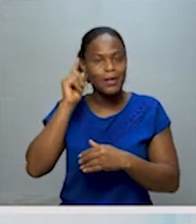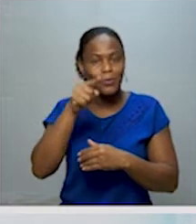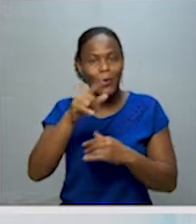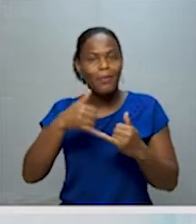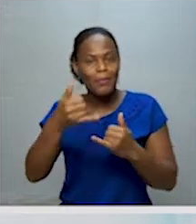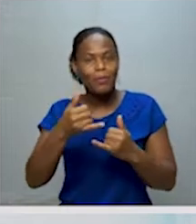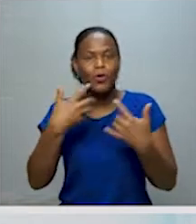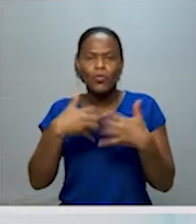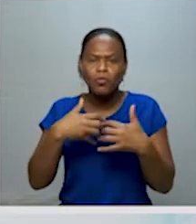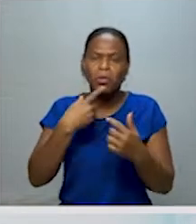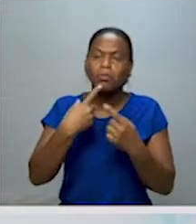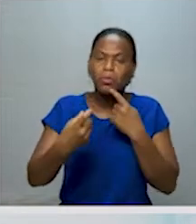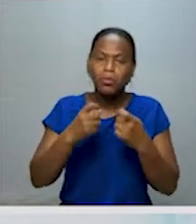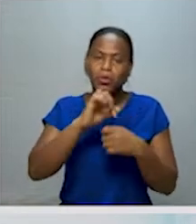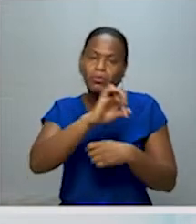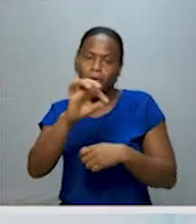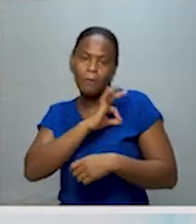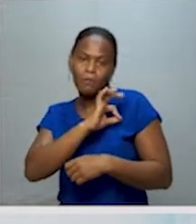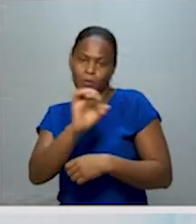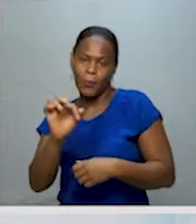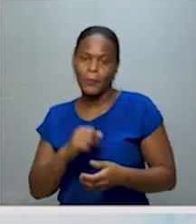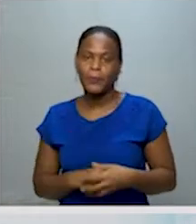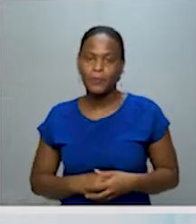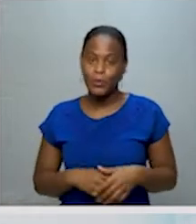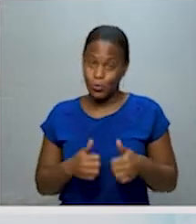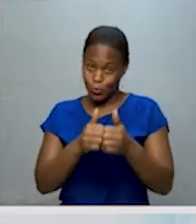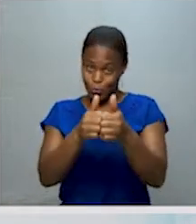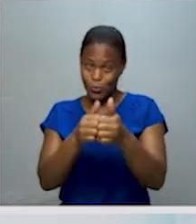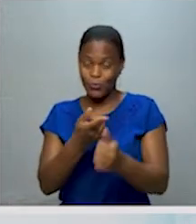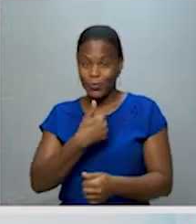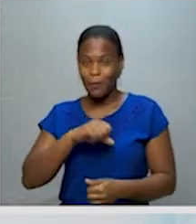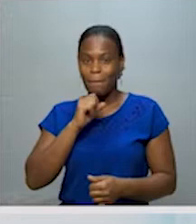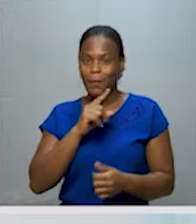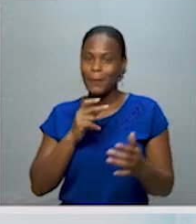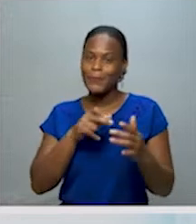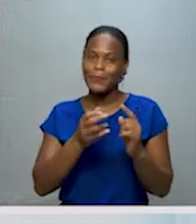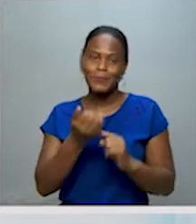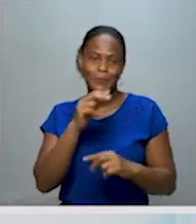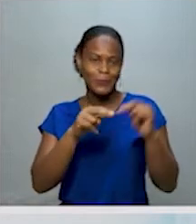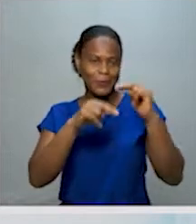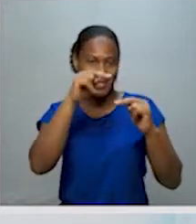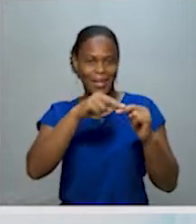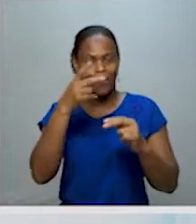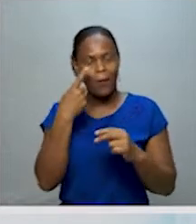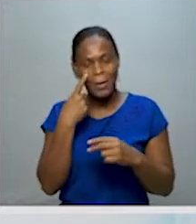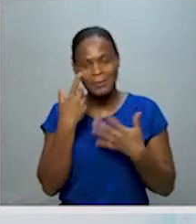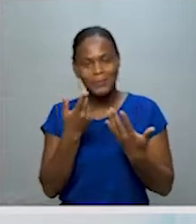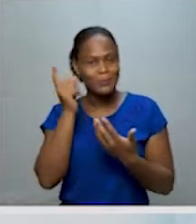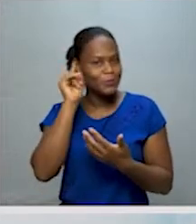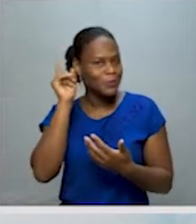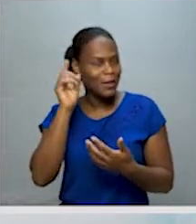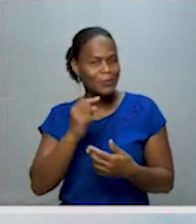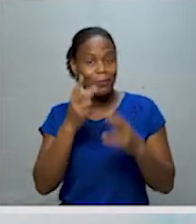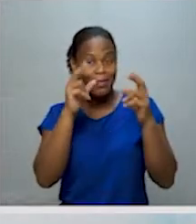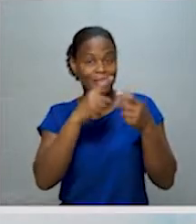as dúvidas, questões aos vossos professores e juntos poderemos chegar e construir este conhecimento importante sobre